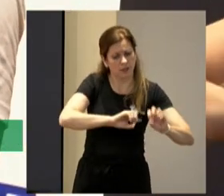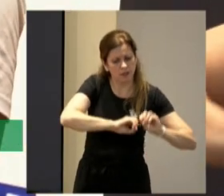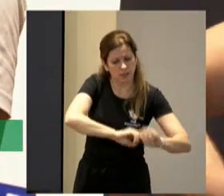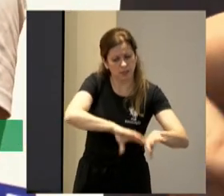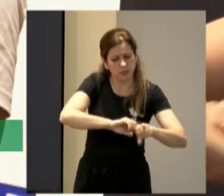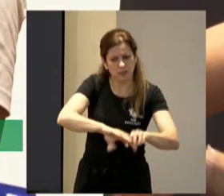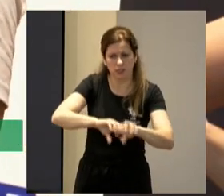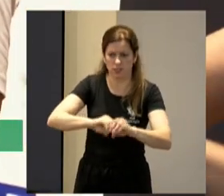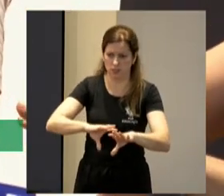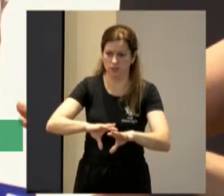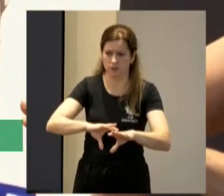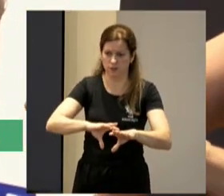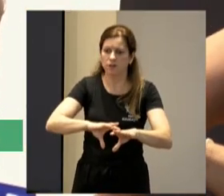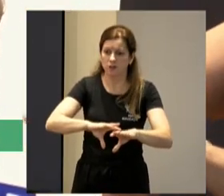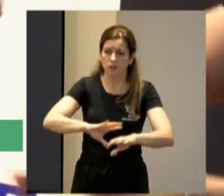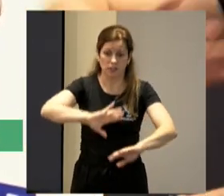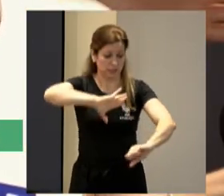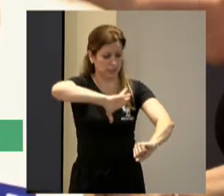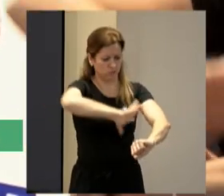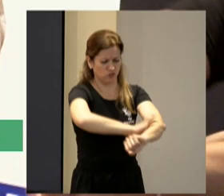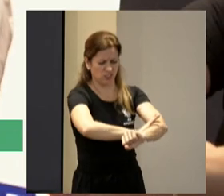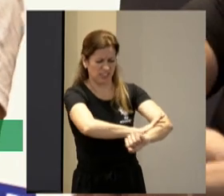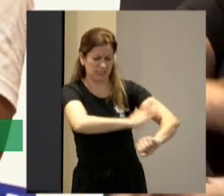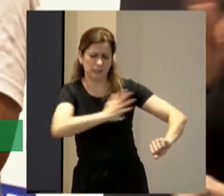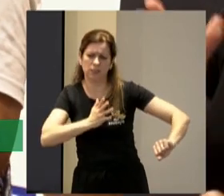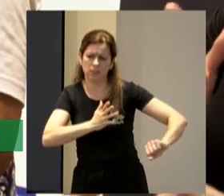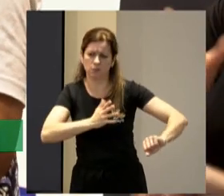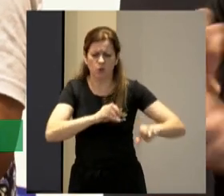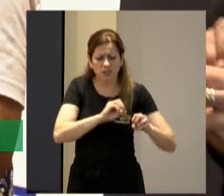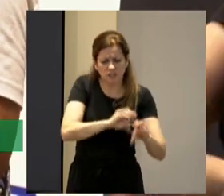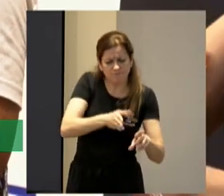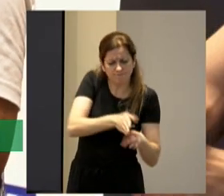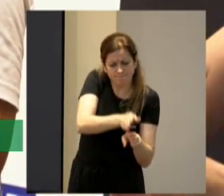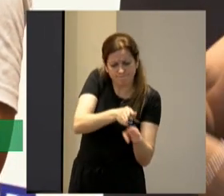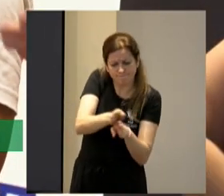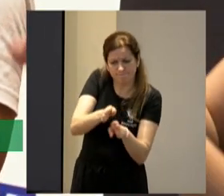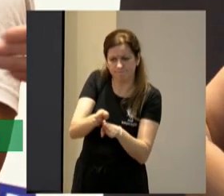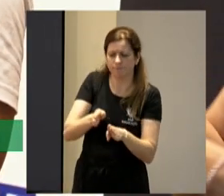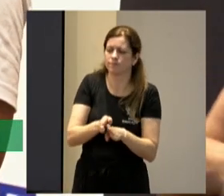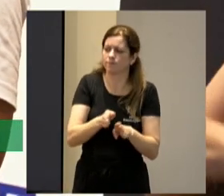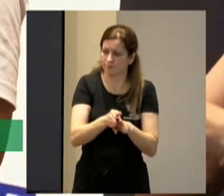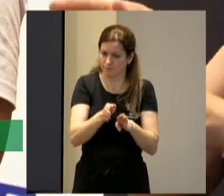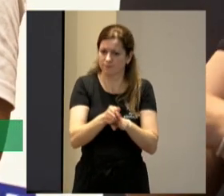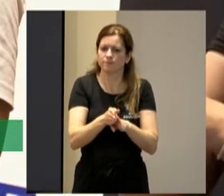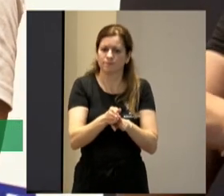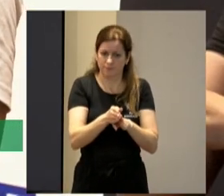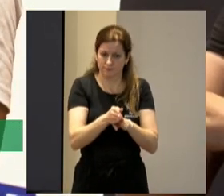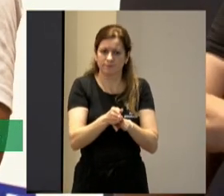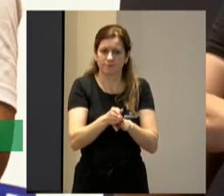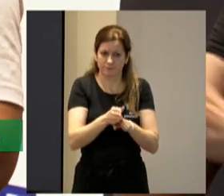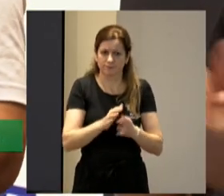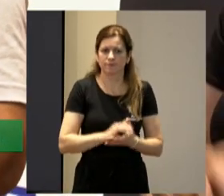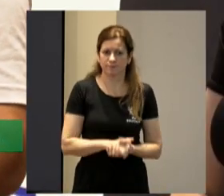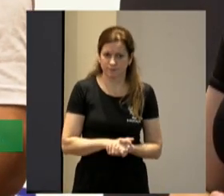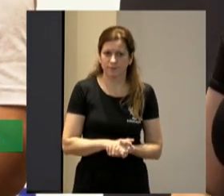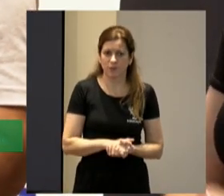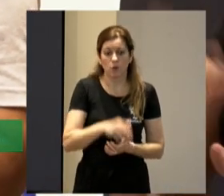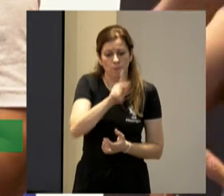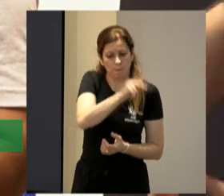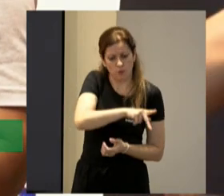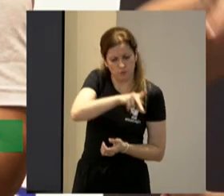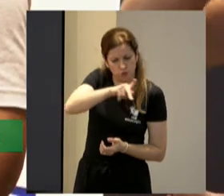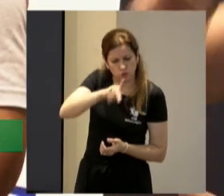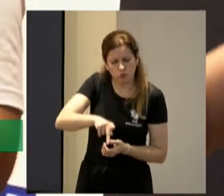como combatê-los e como abandoná-los. Contudo, há um sujeito mediador chamado professor e professora, que,